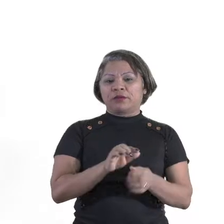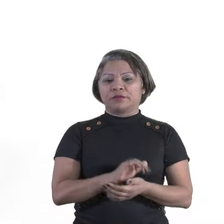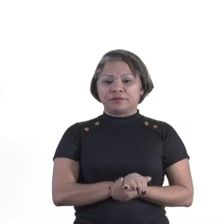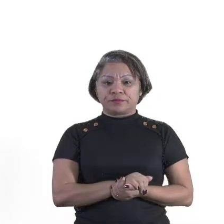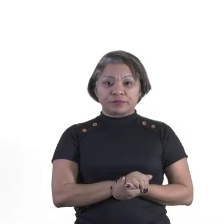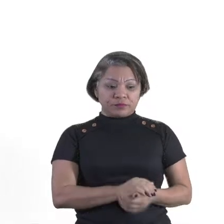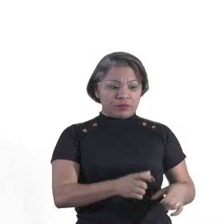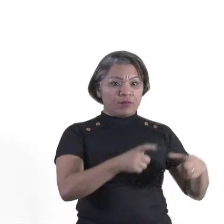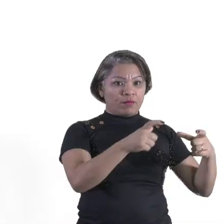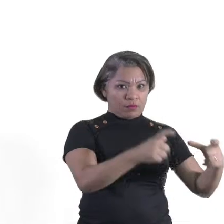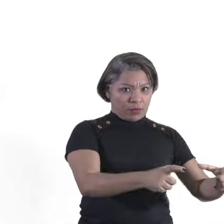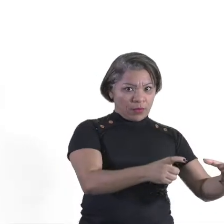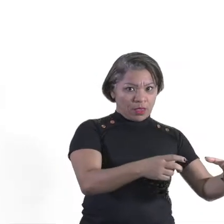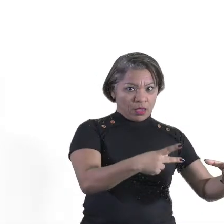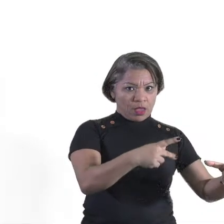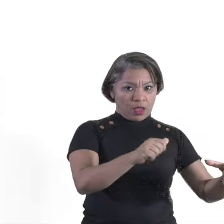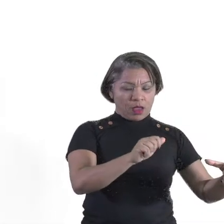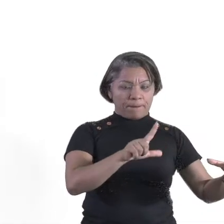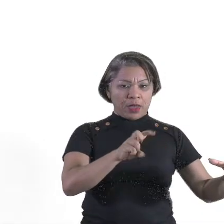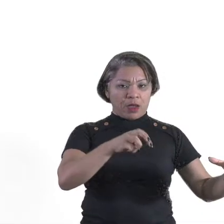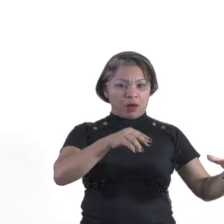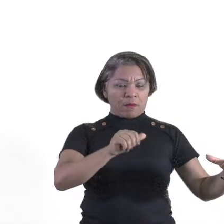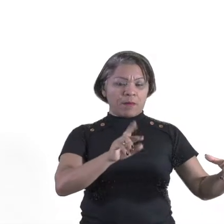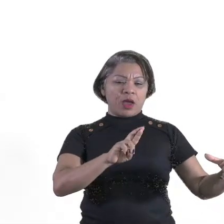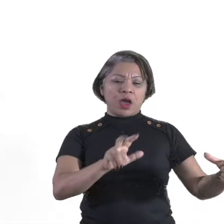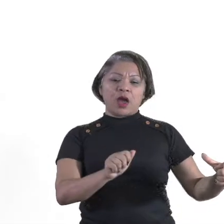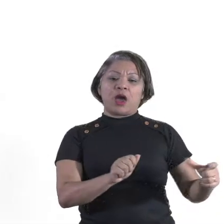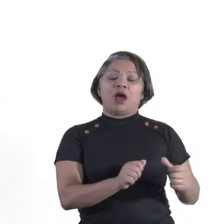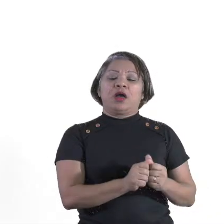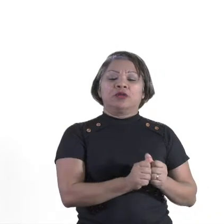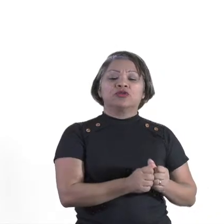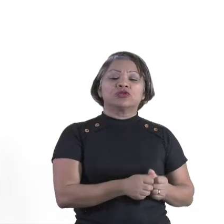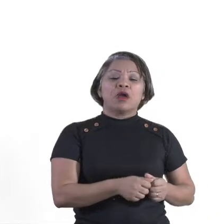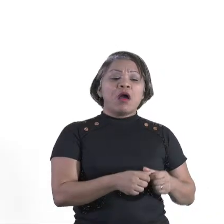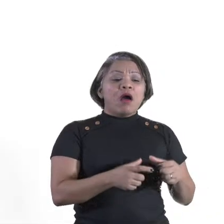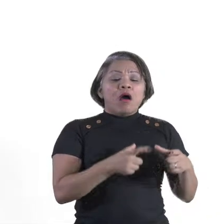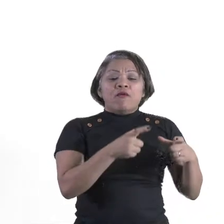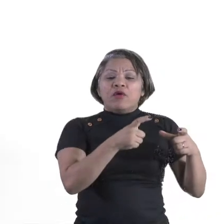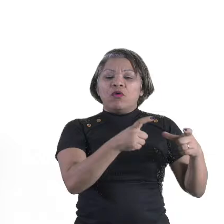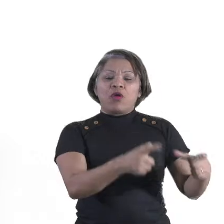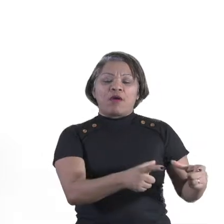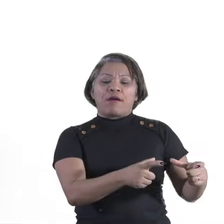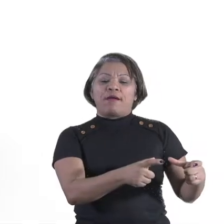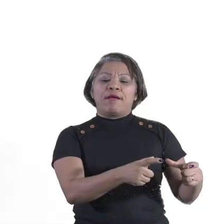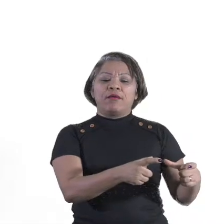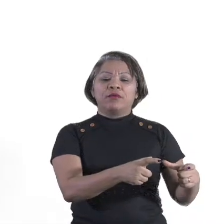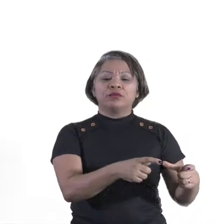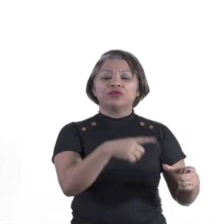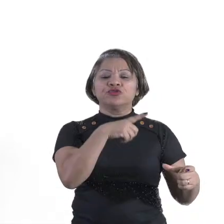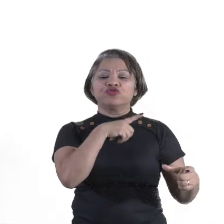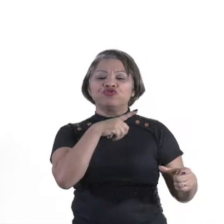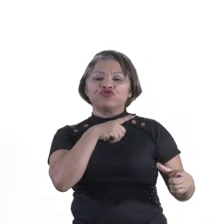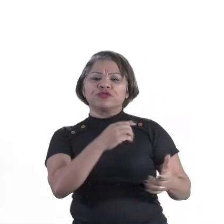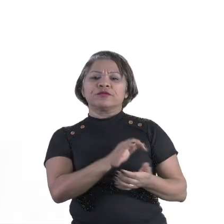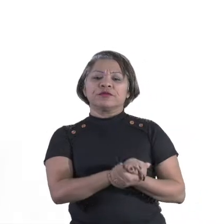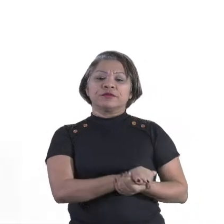região da Serra da Bexiga, local bastante despovoado, já para